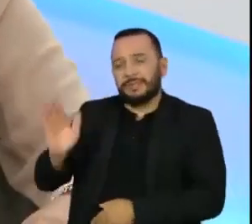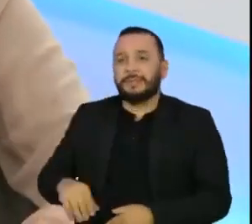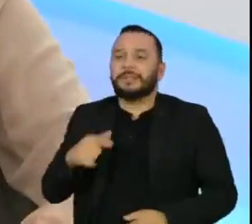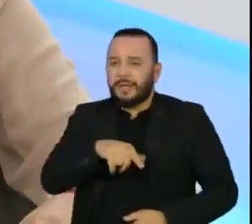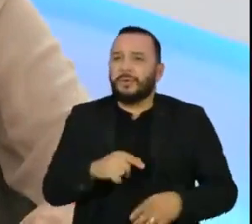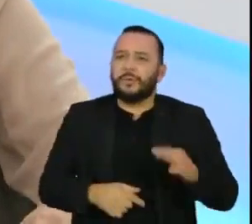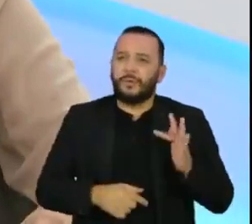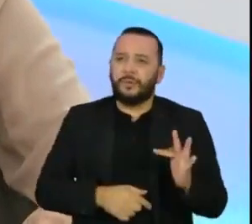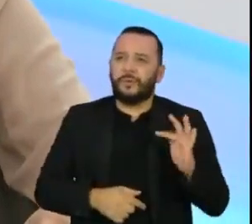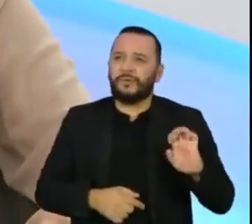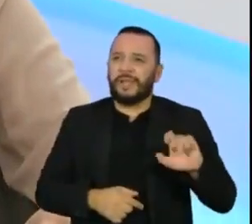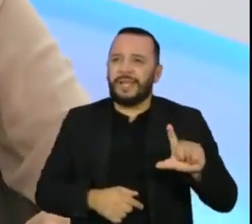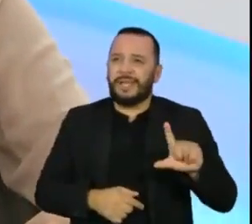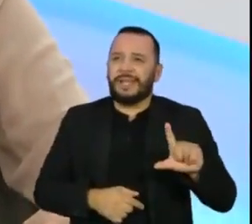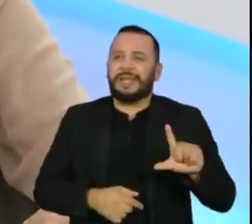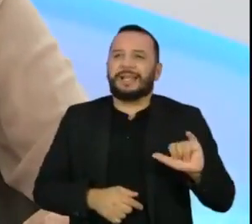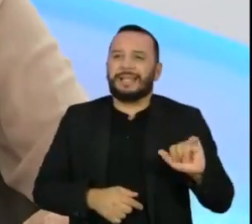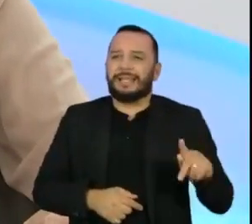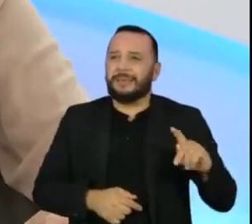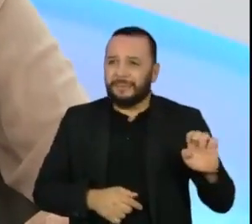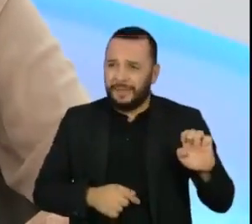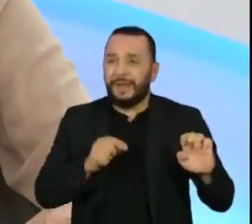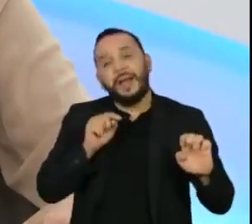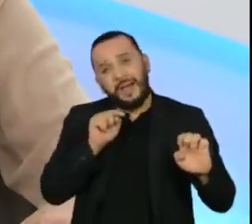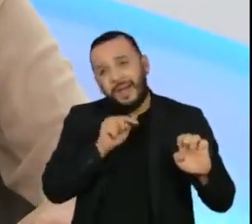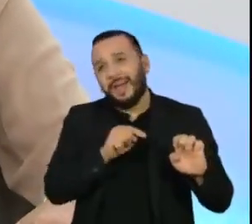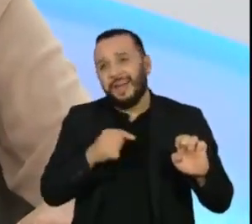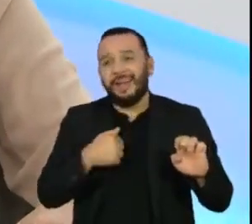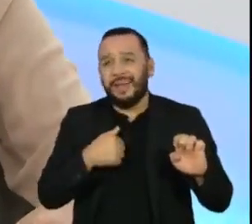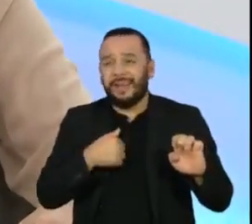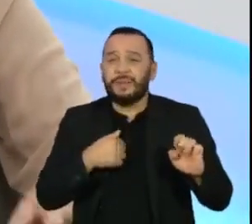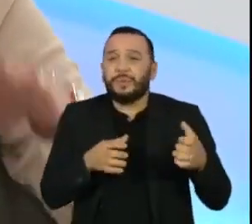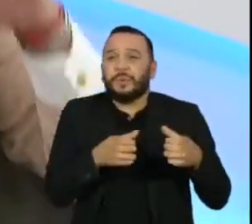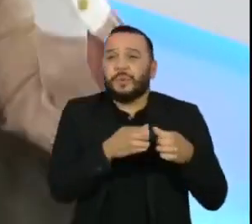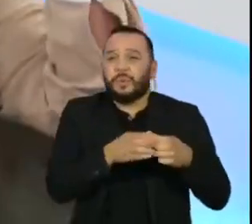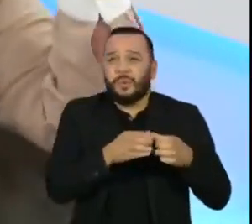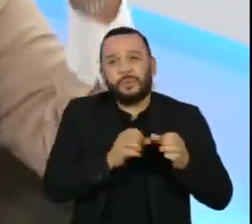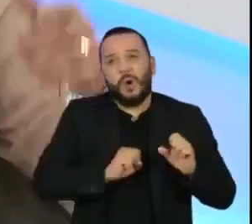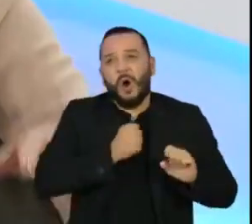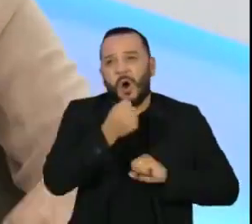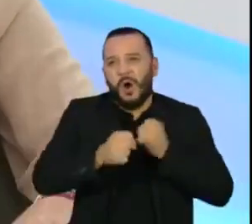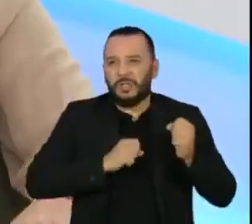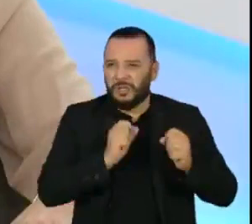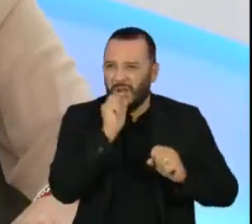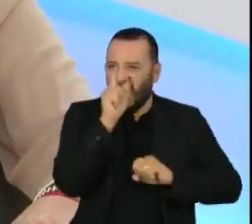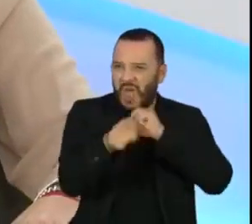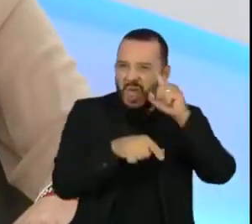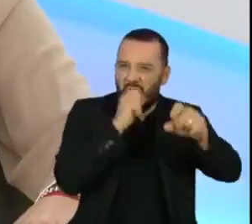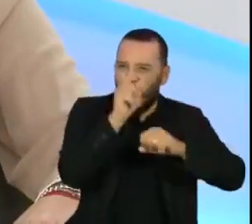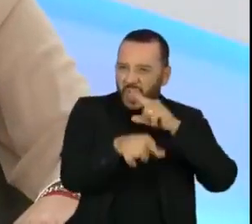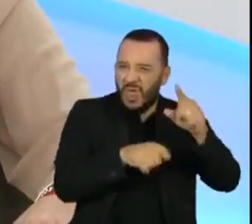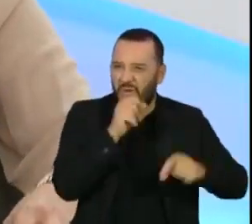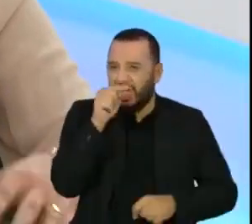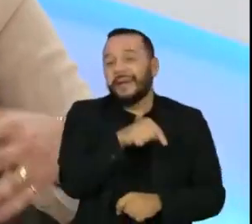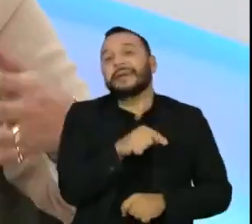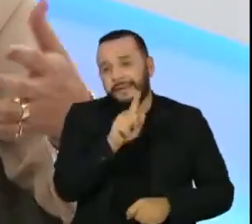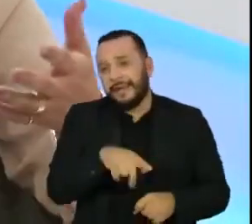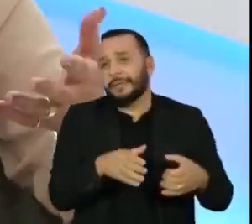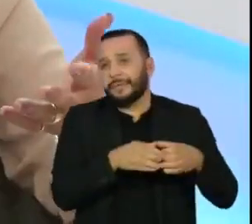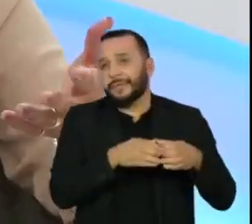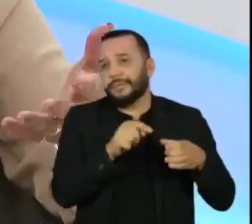um filhote desse desse inspirador desses ataques e desse gabinete de ódio Será que existe